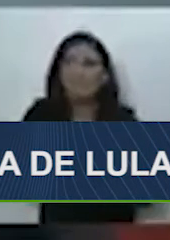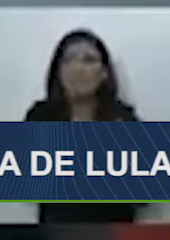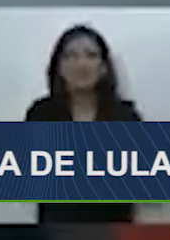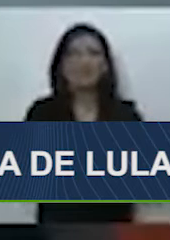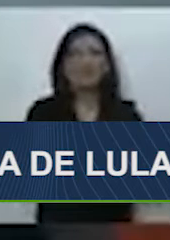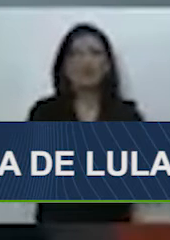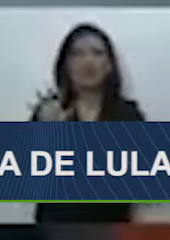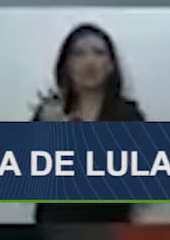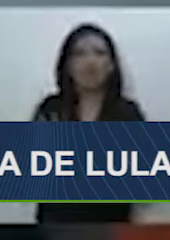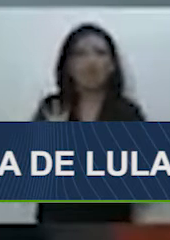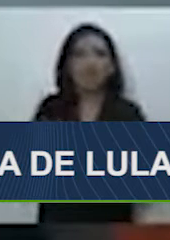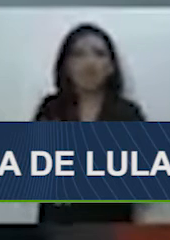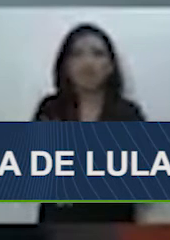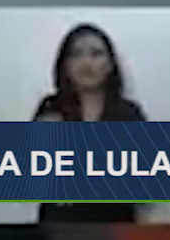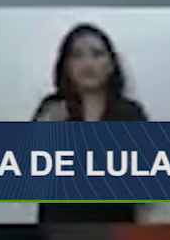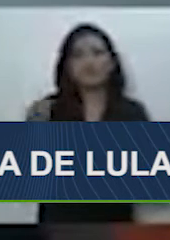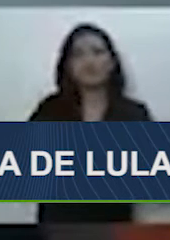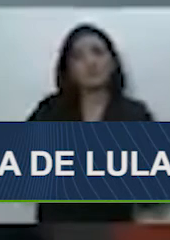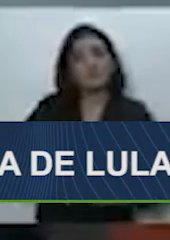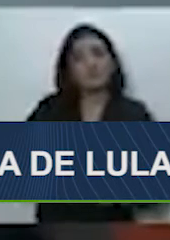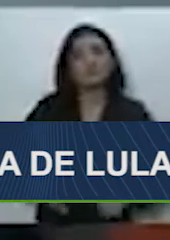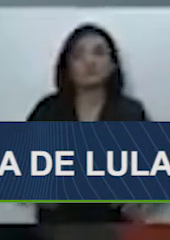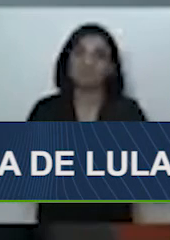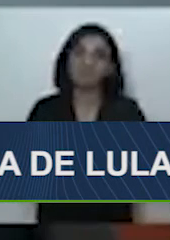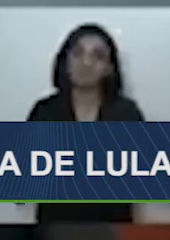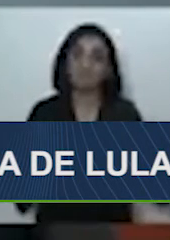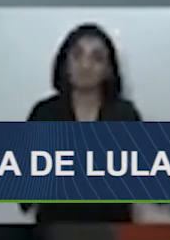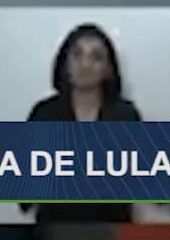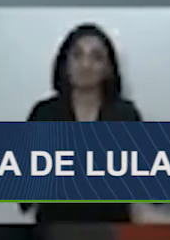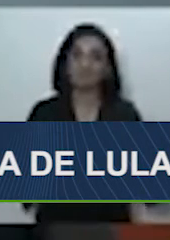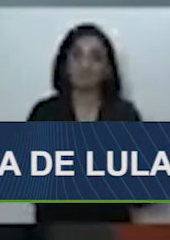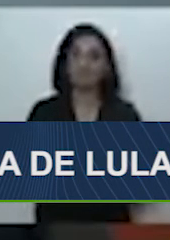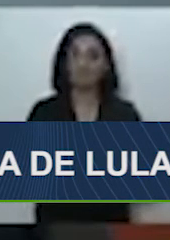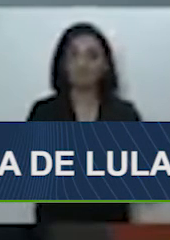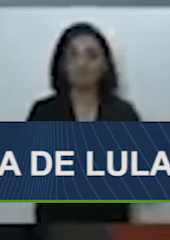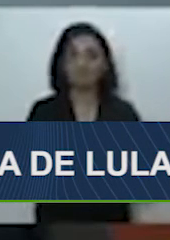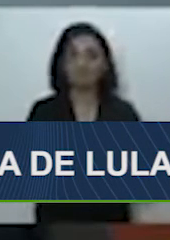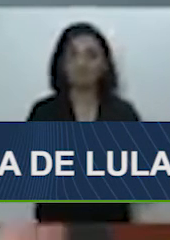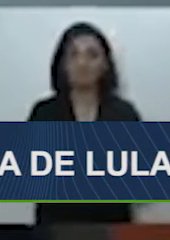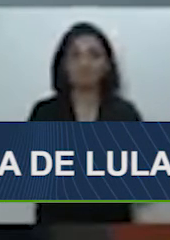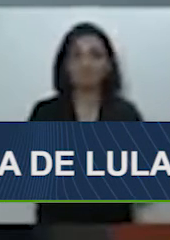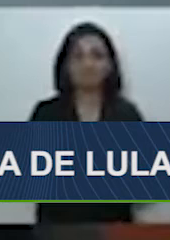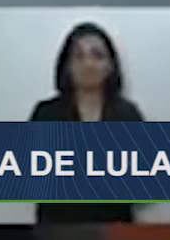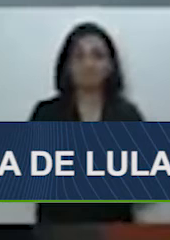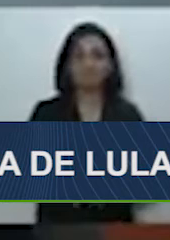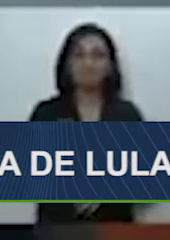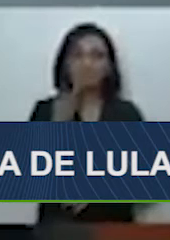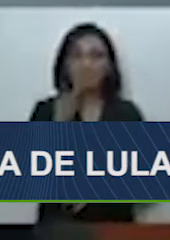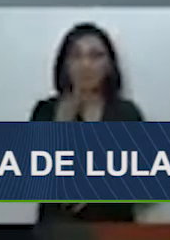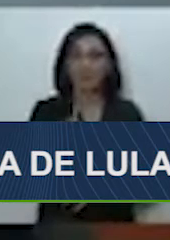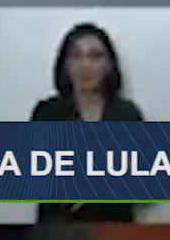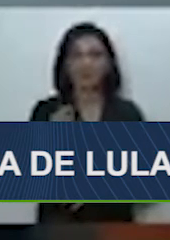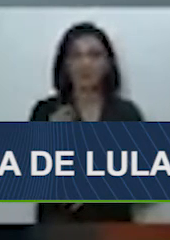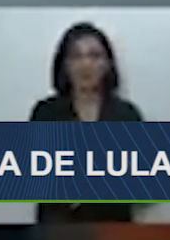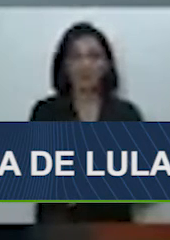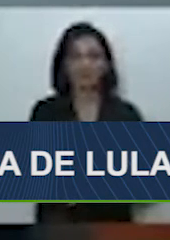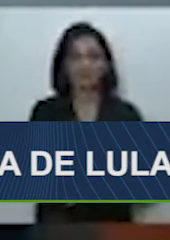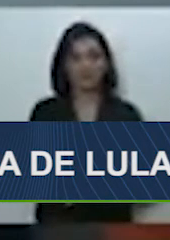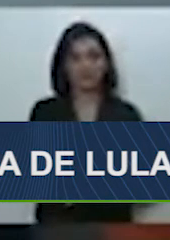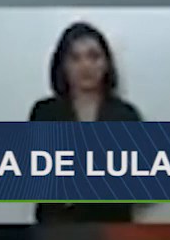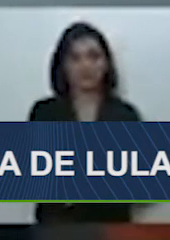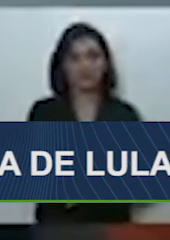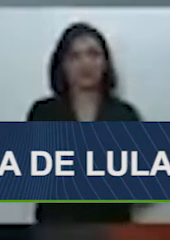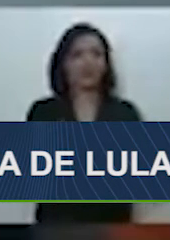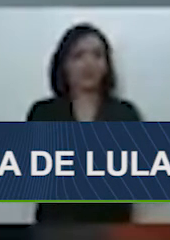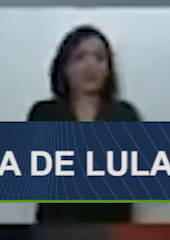ponto nós fazemos, eu faço, ministro Cássio, ministra Carmen, ministro Lewandowski, ministro Fachin, todos que já tiveram